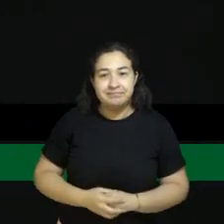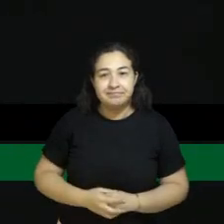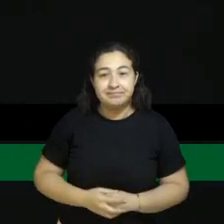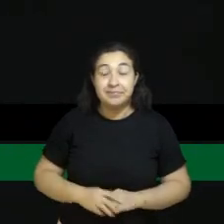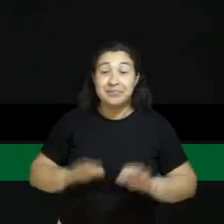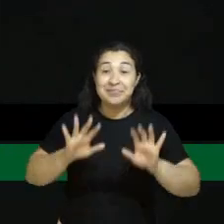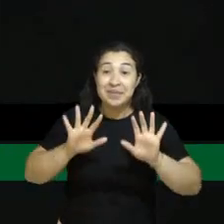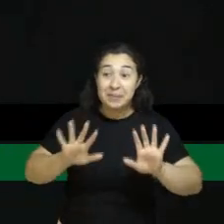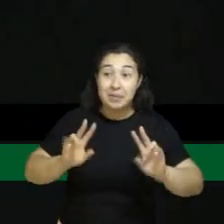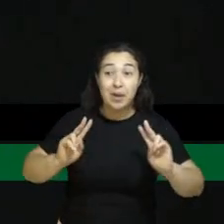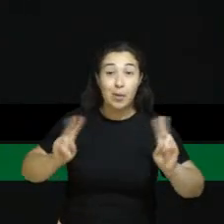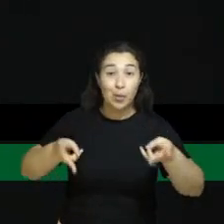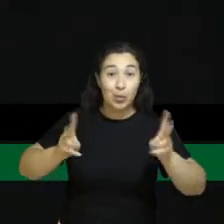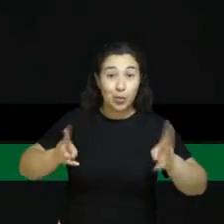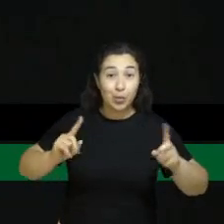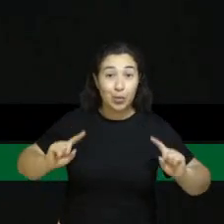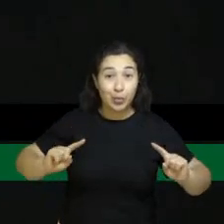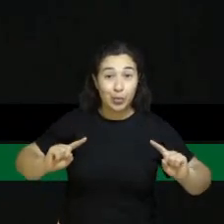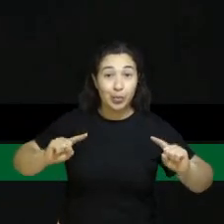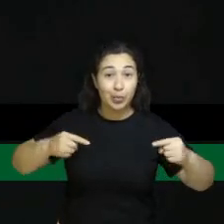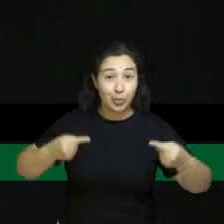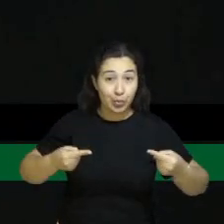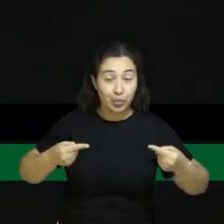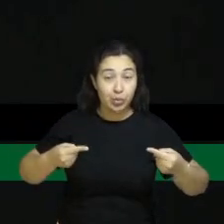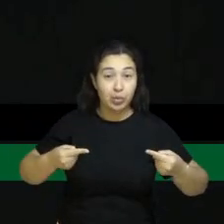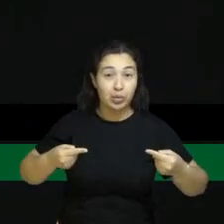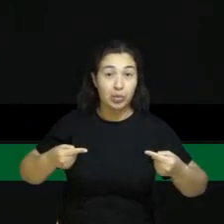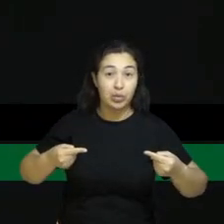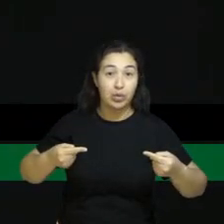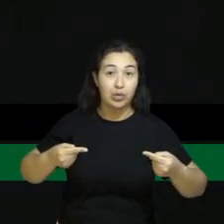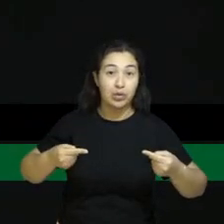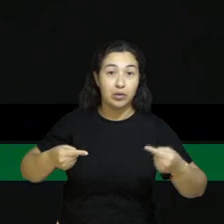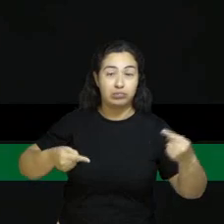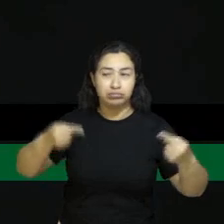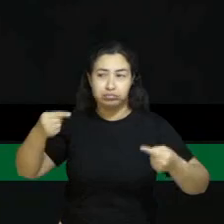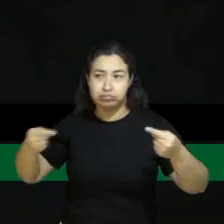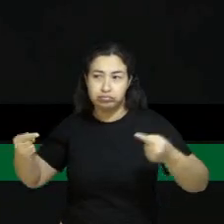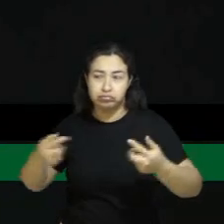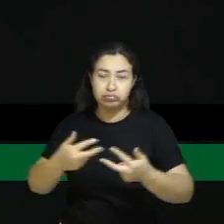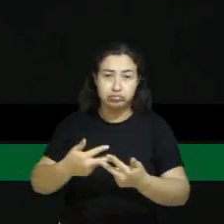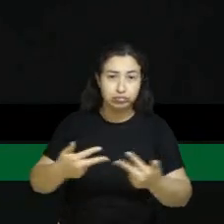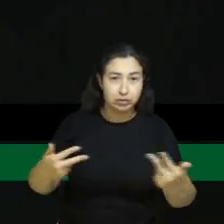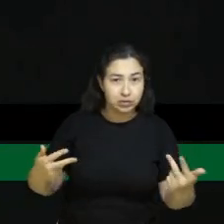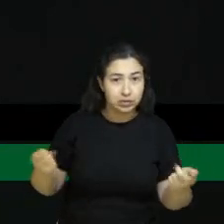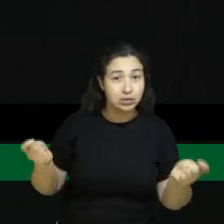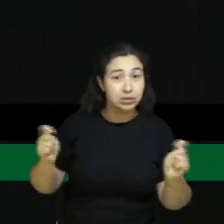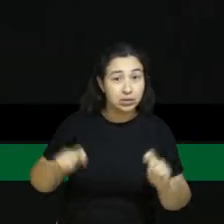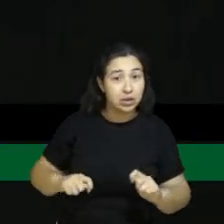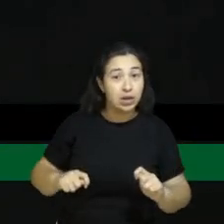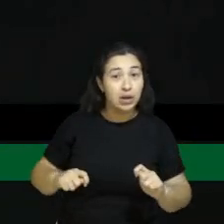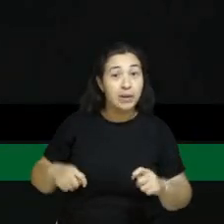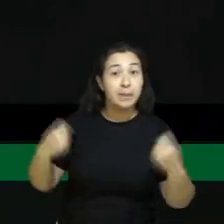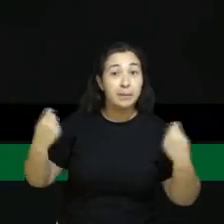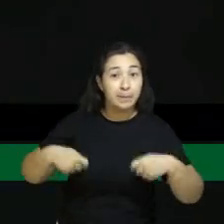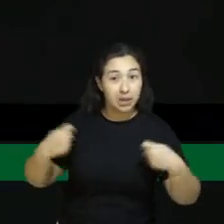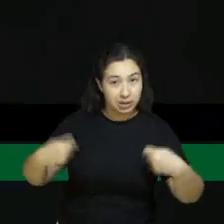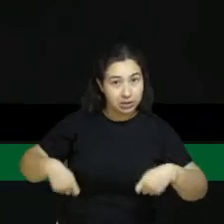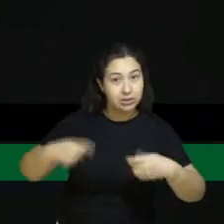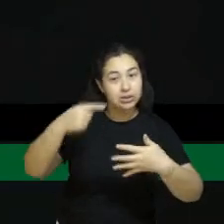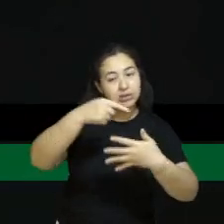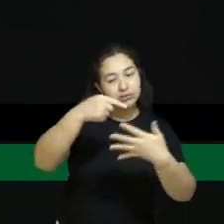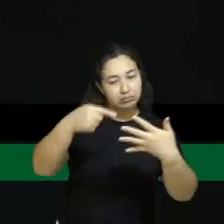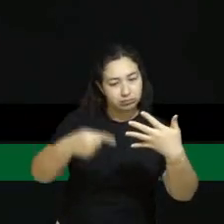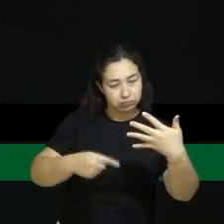manter a competitividade internacional do agronegócio catarinense, algumas frentes precisam de